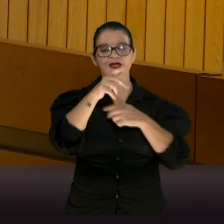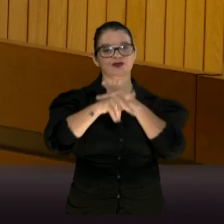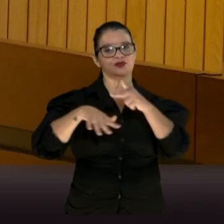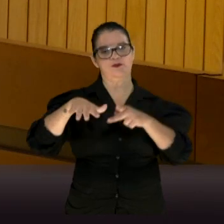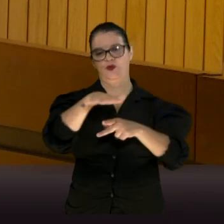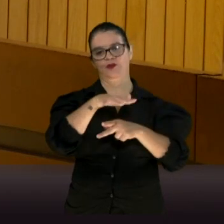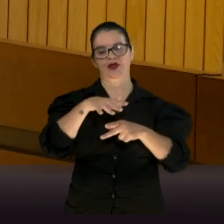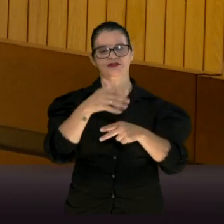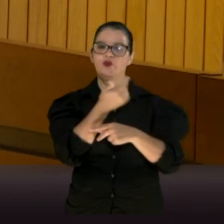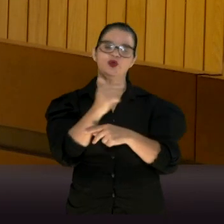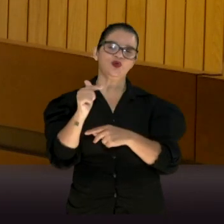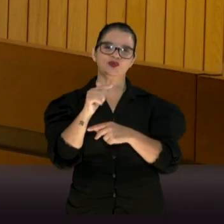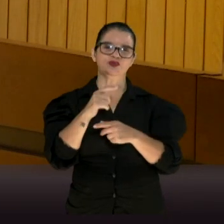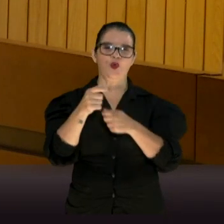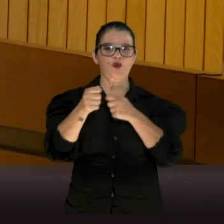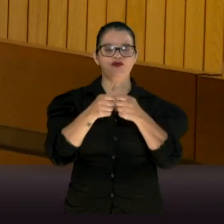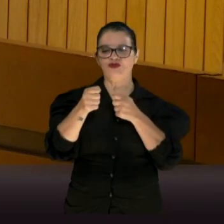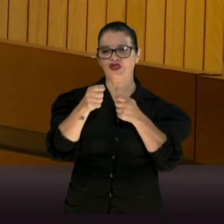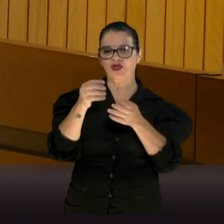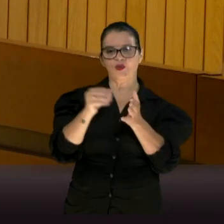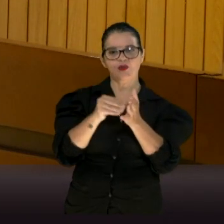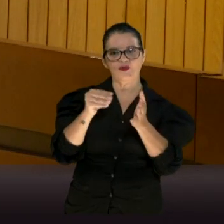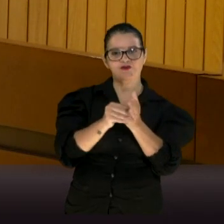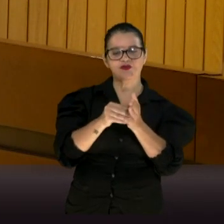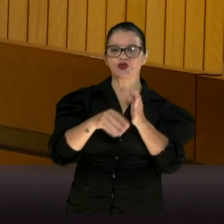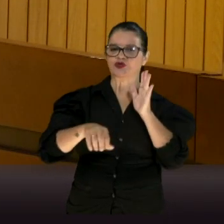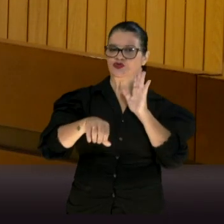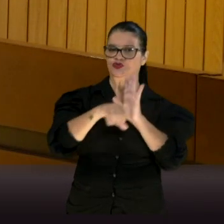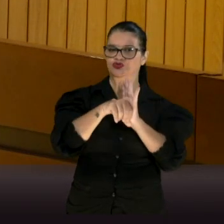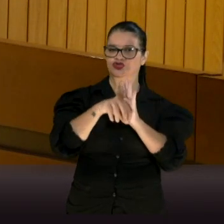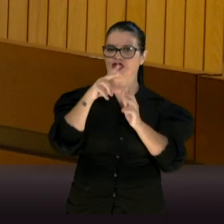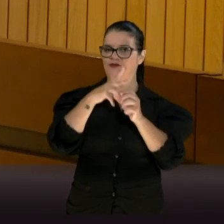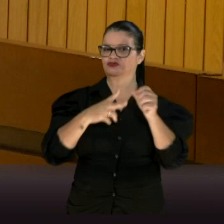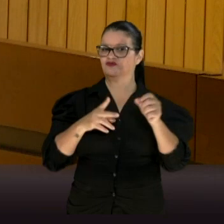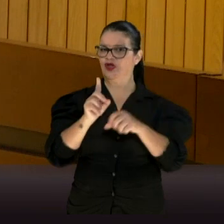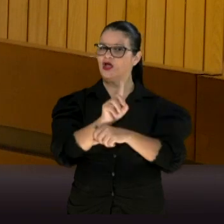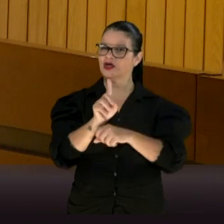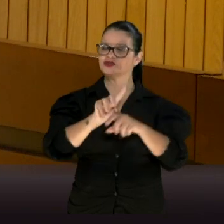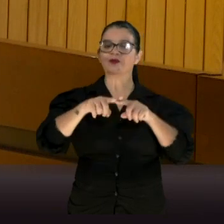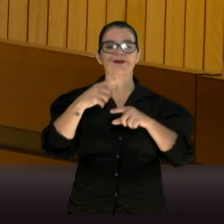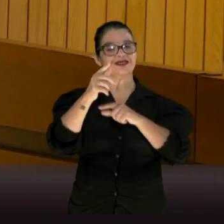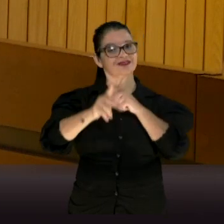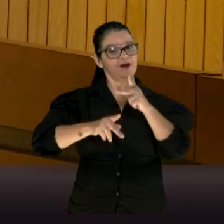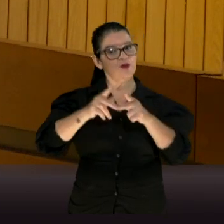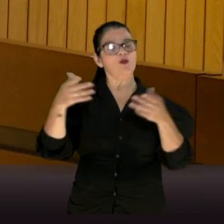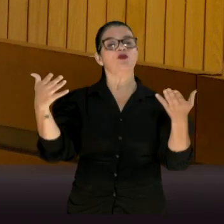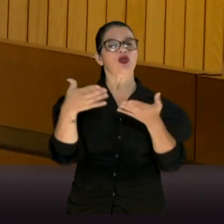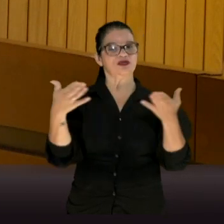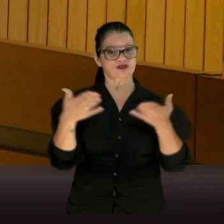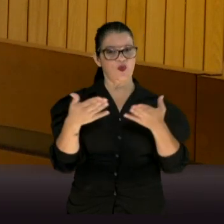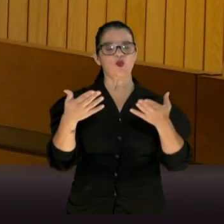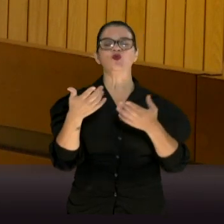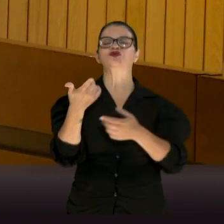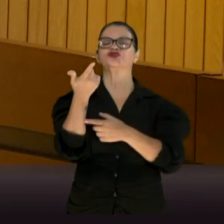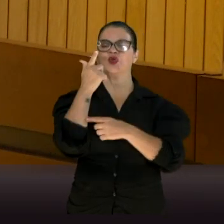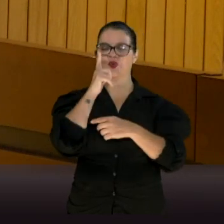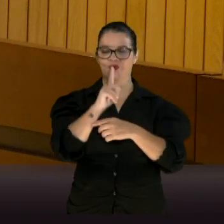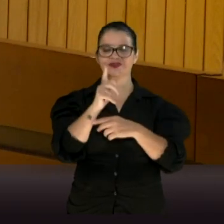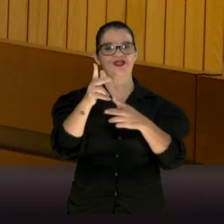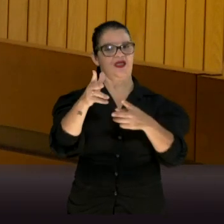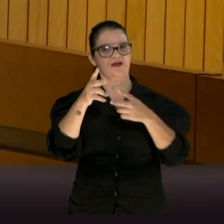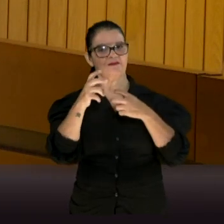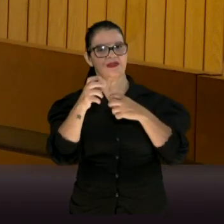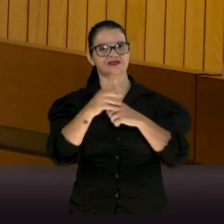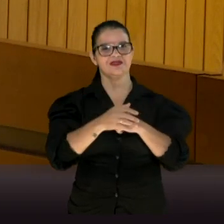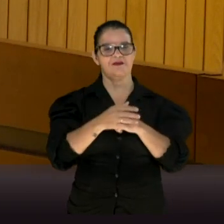E não houve um descontrole dos crimes violentos do CVLI. Mas a população hoje, ela consegue